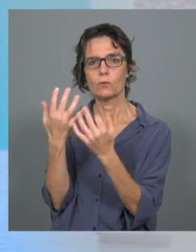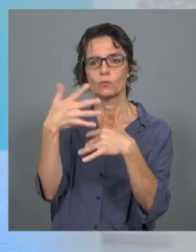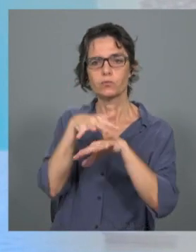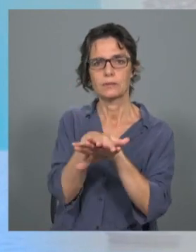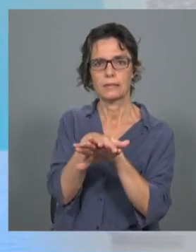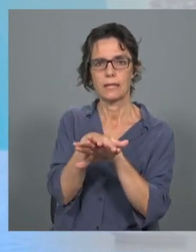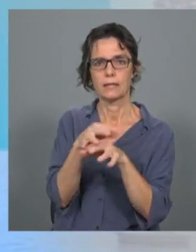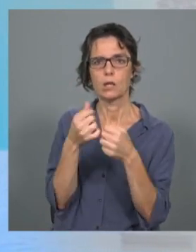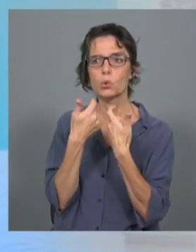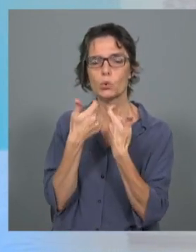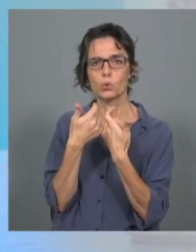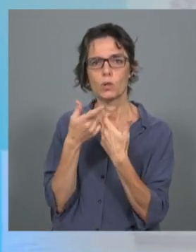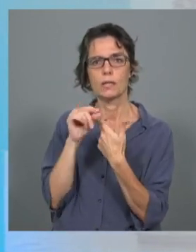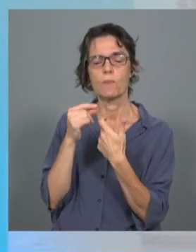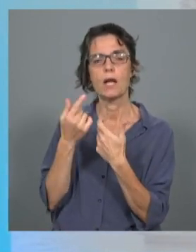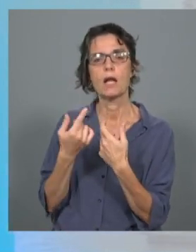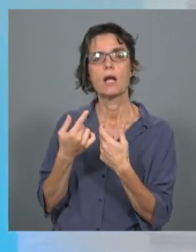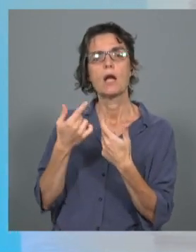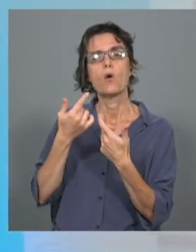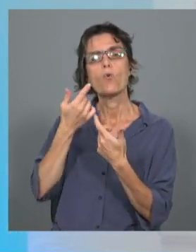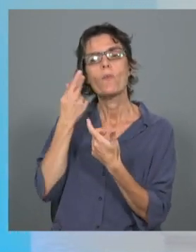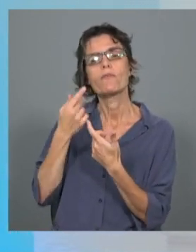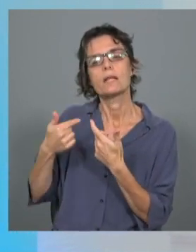e de uma vida em fraternidade sustentável.